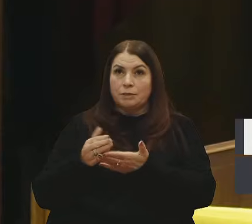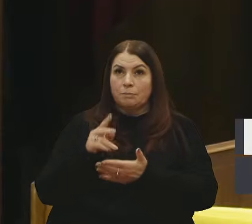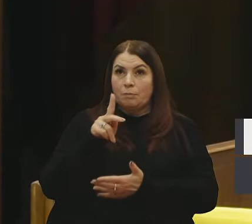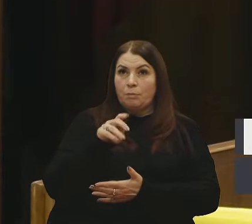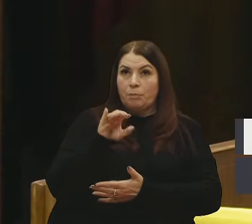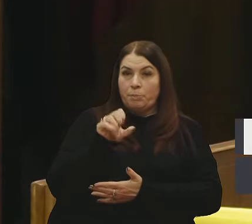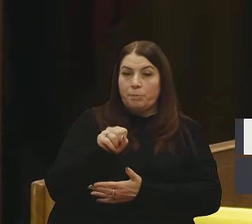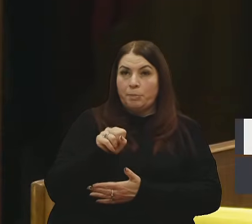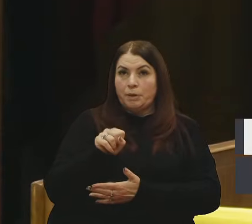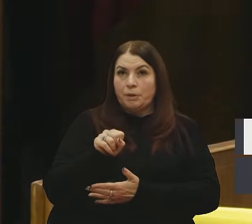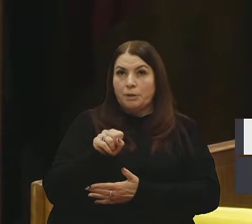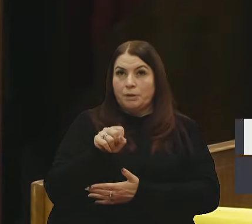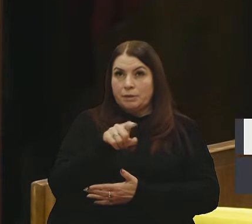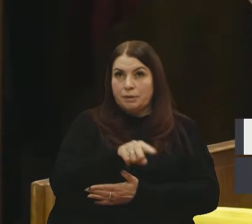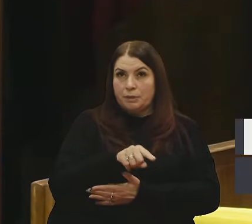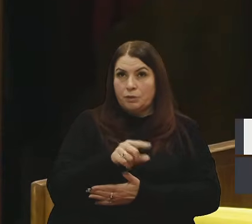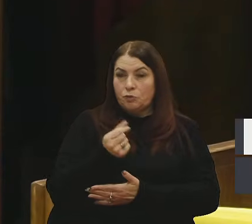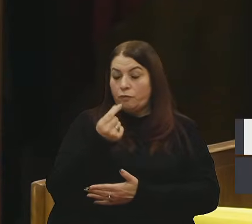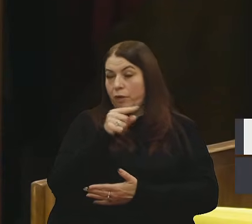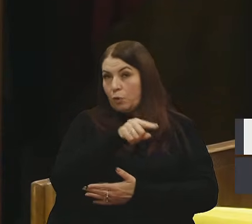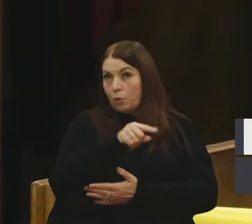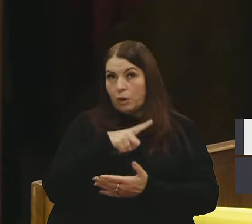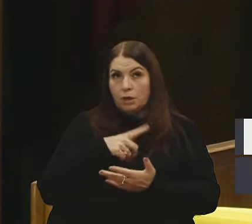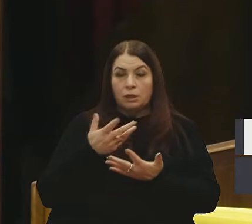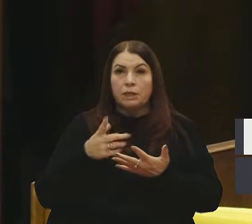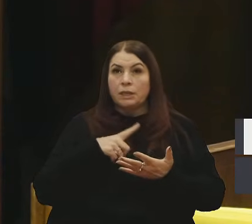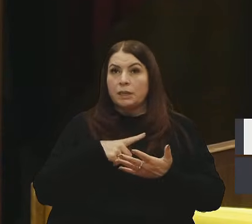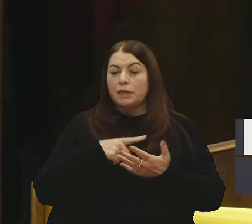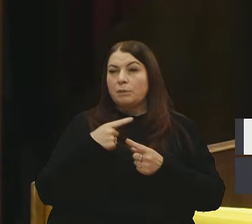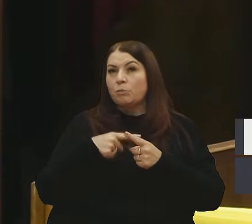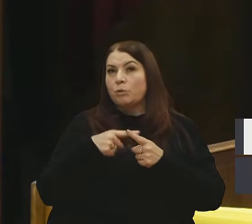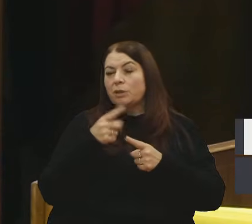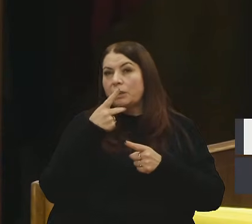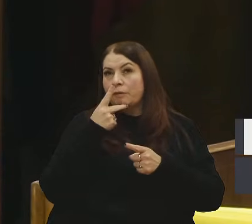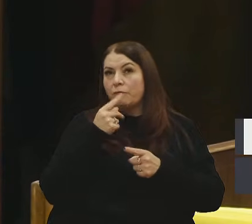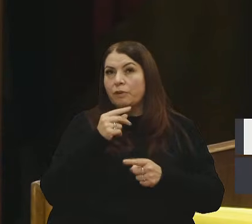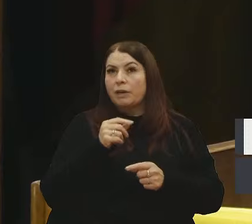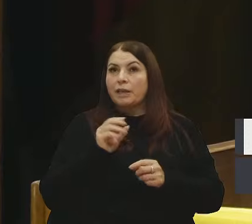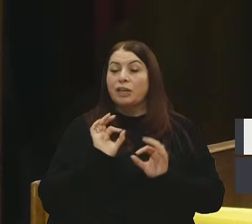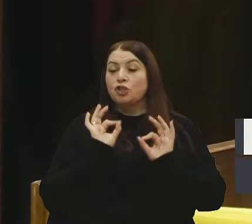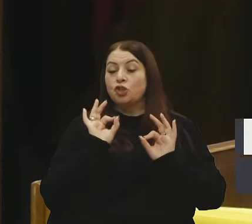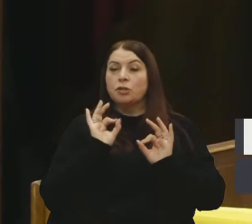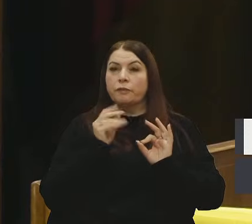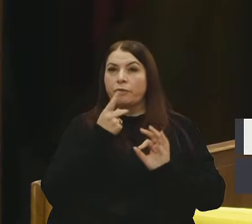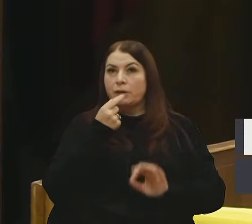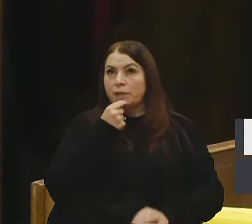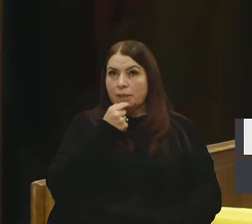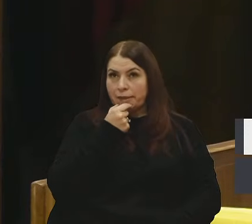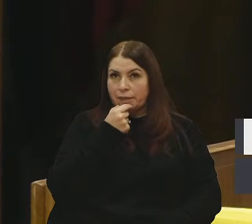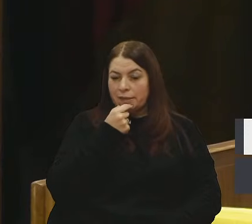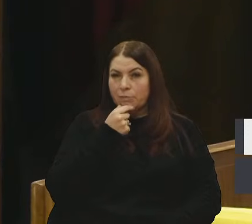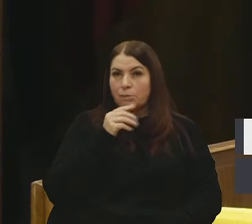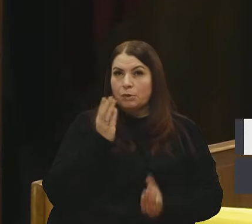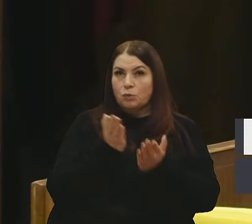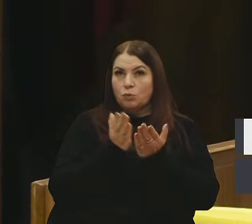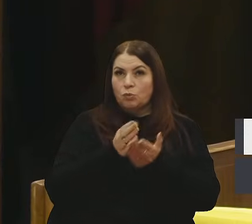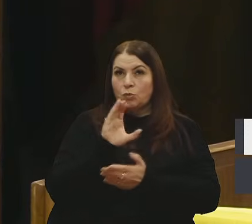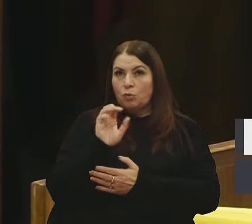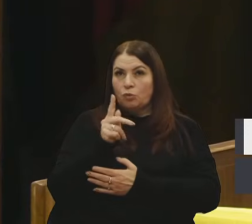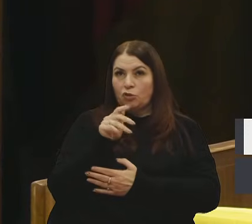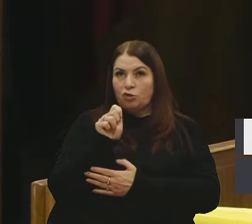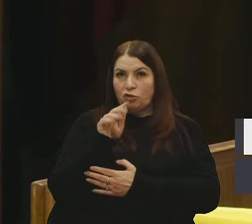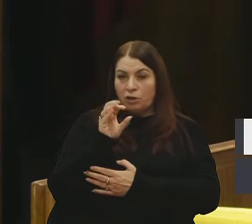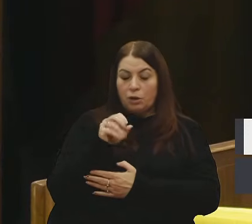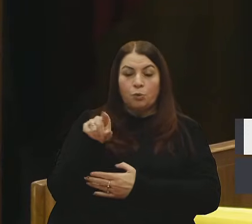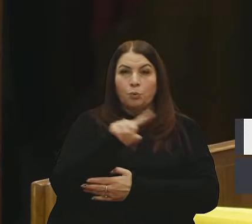no Value for Money. Isso é porque é chique falar inglês, tá? Para quem estudou em Chicago, escola do Milton